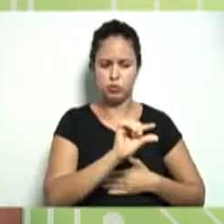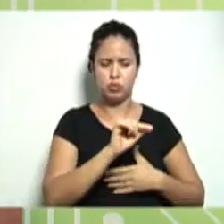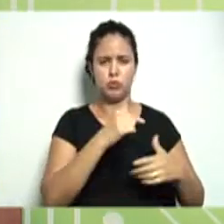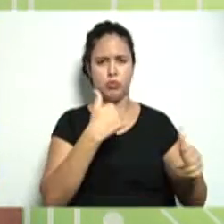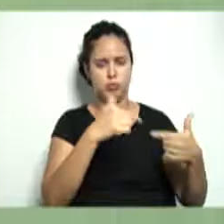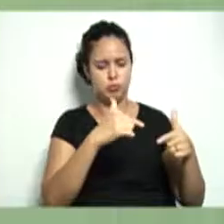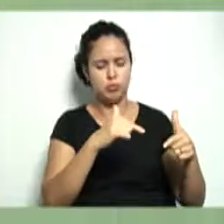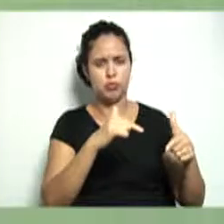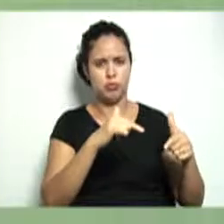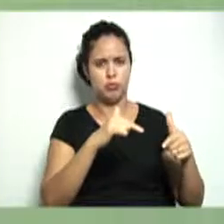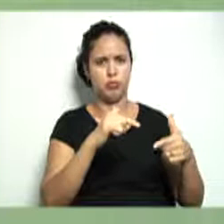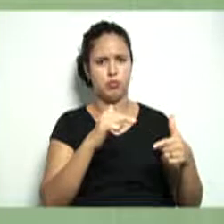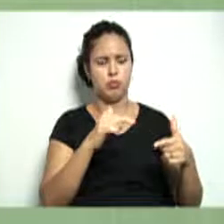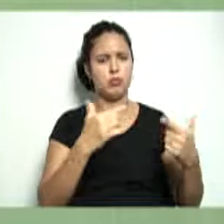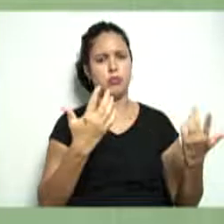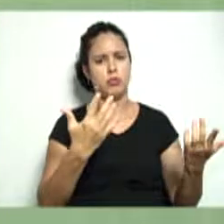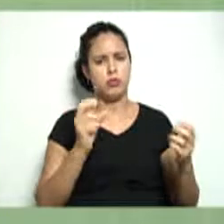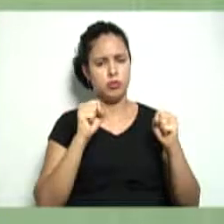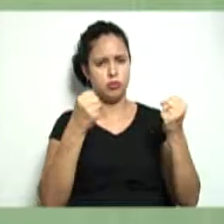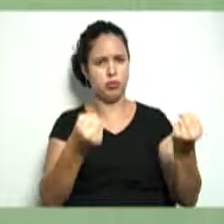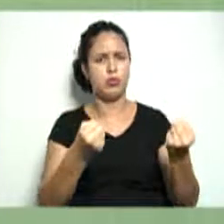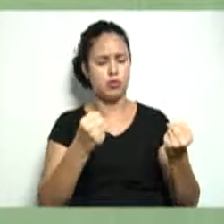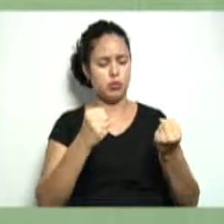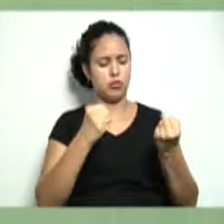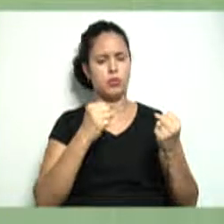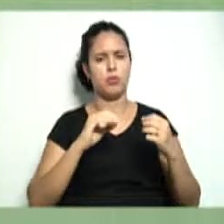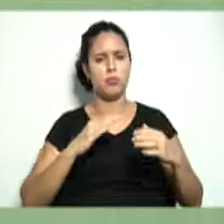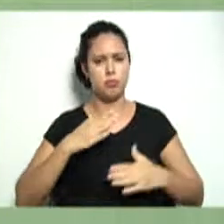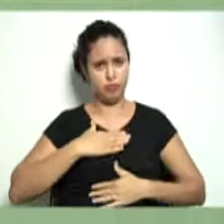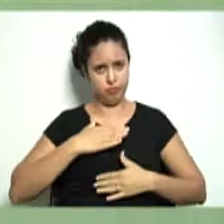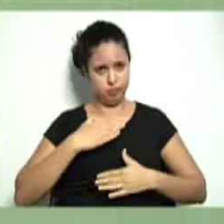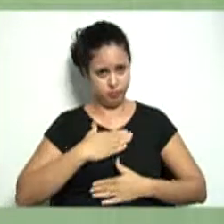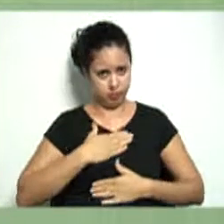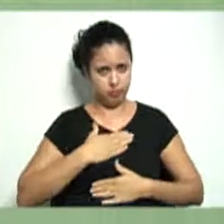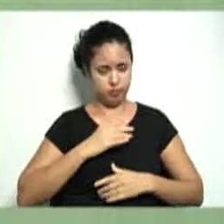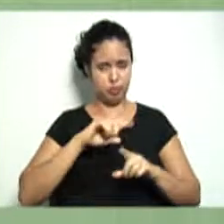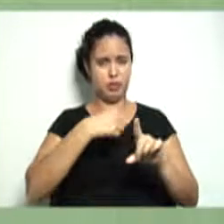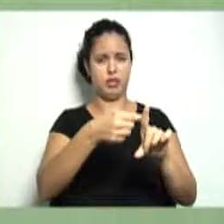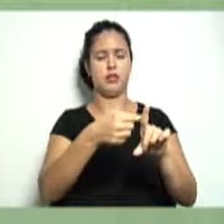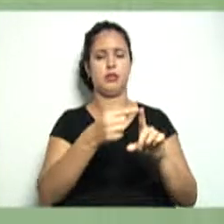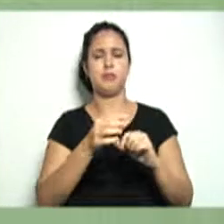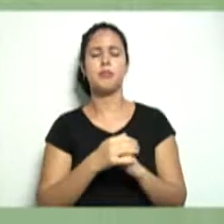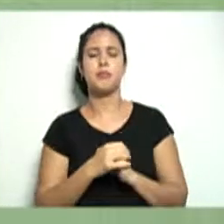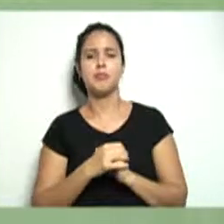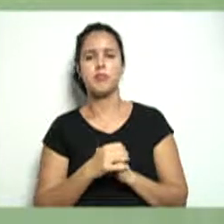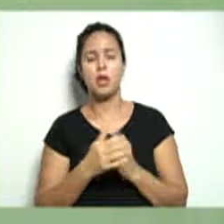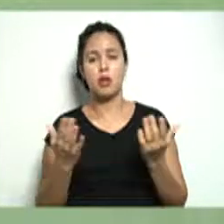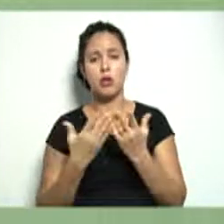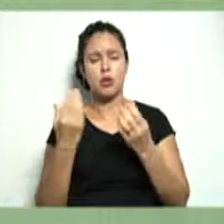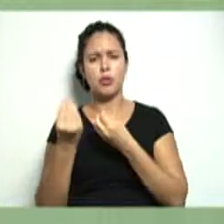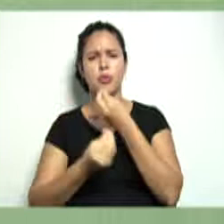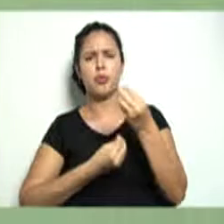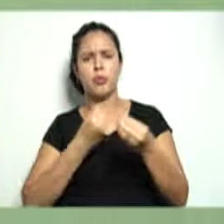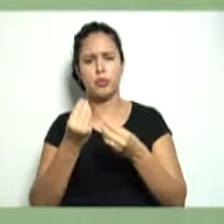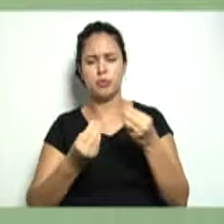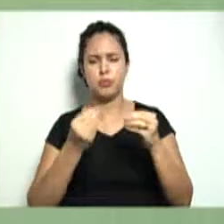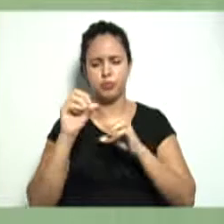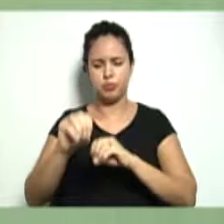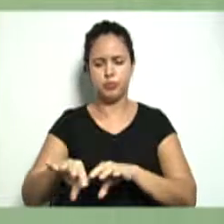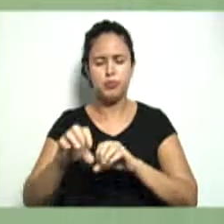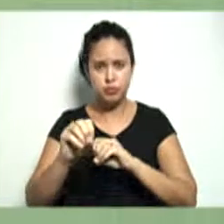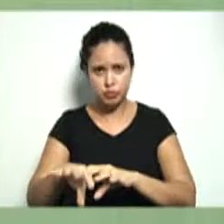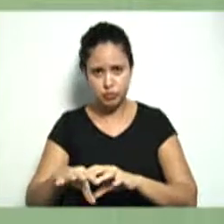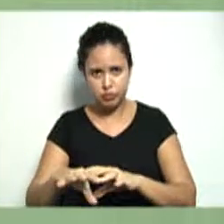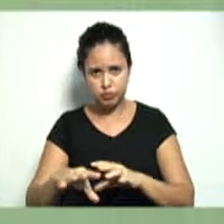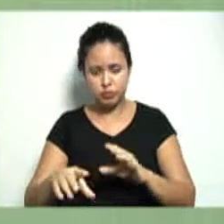Né? Vamos ver agora como que se deu o trabalho e a educação no modo de produção escravista. Né? Lembram